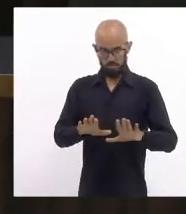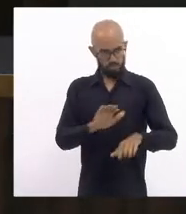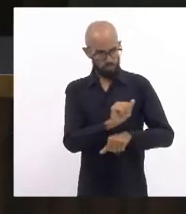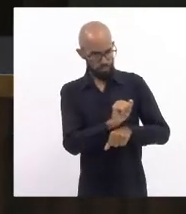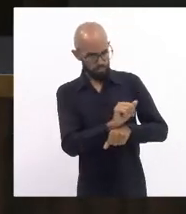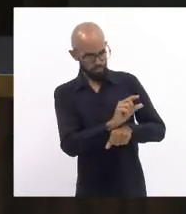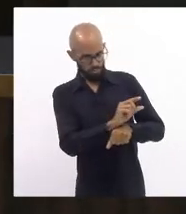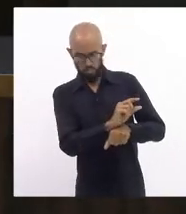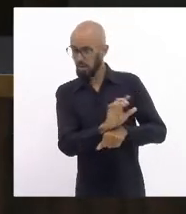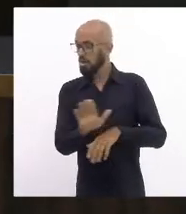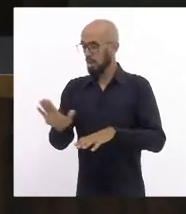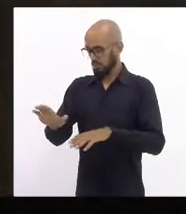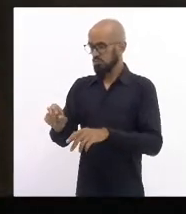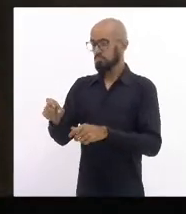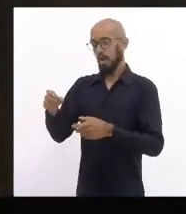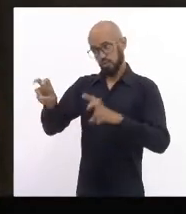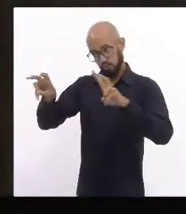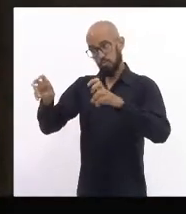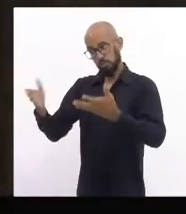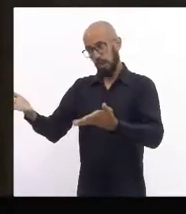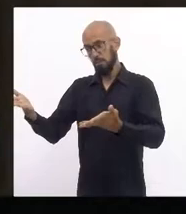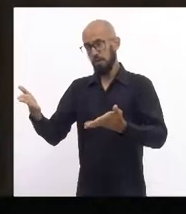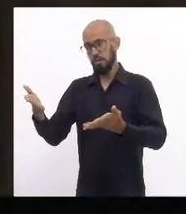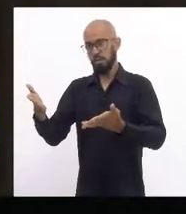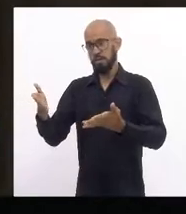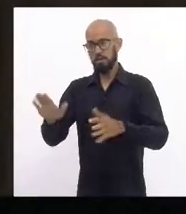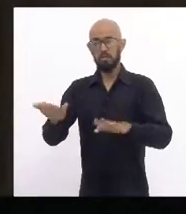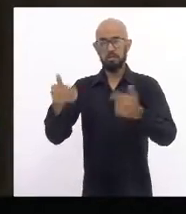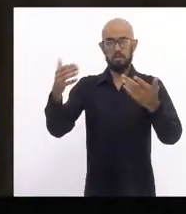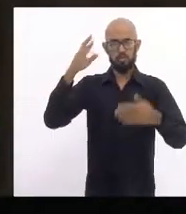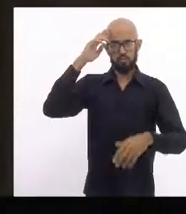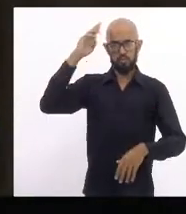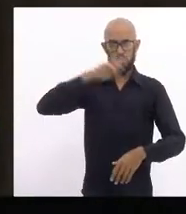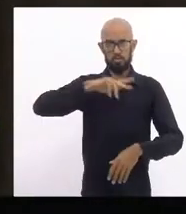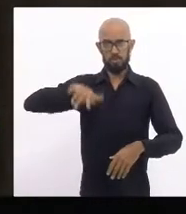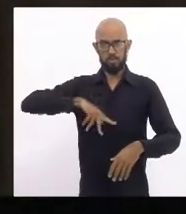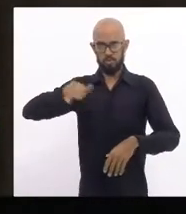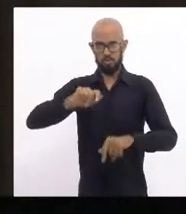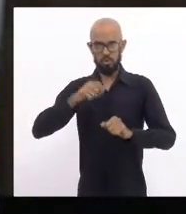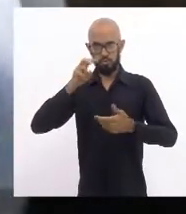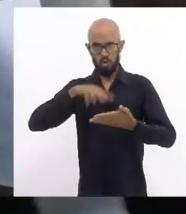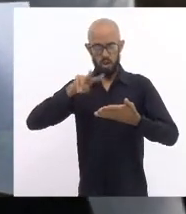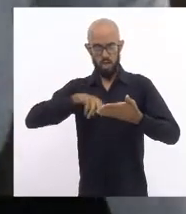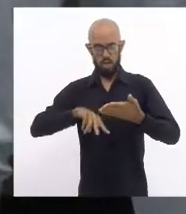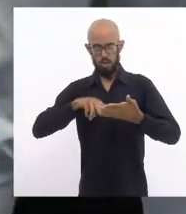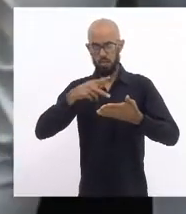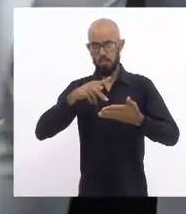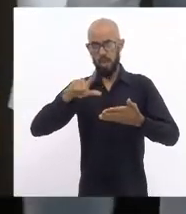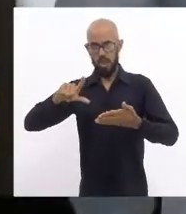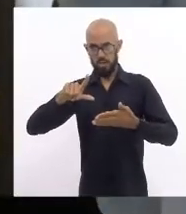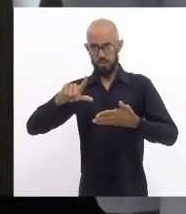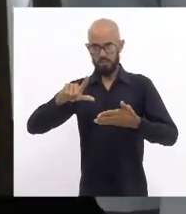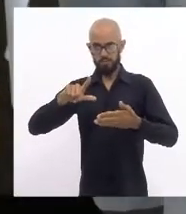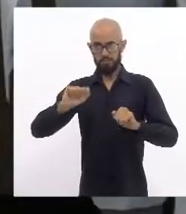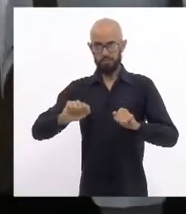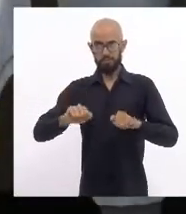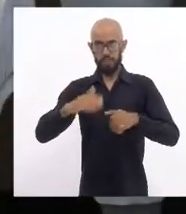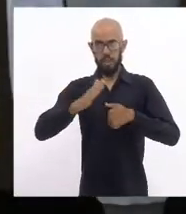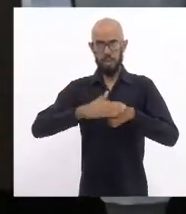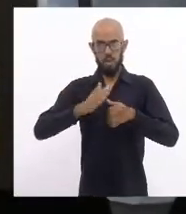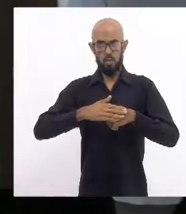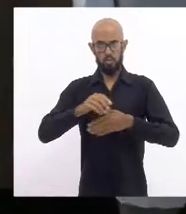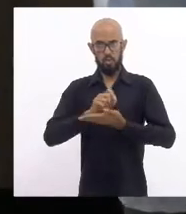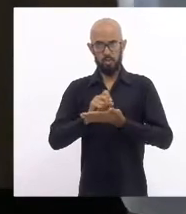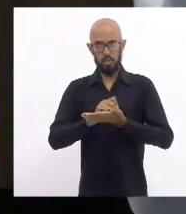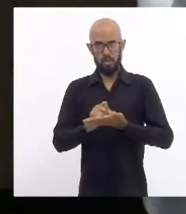questão de ordem, deputado Luiz Paulo. Senhor presidente, eu estou lendo aqui o projeto. Autoria